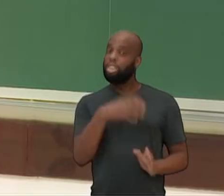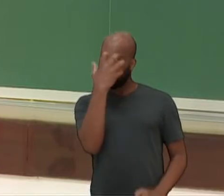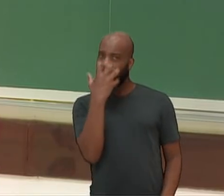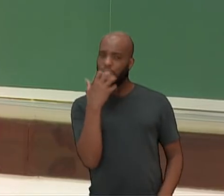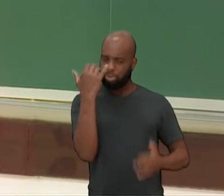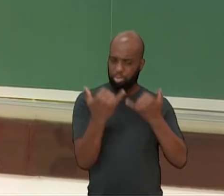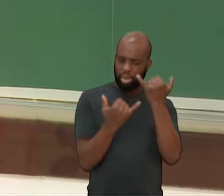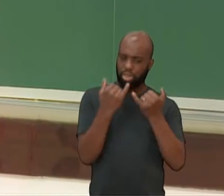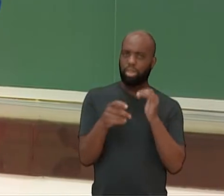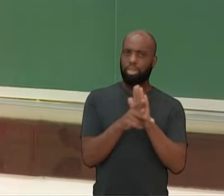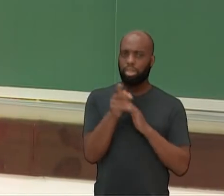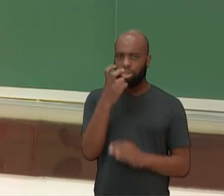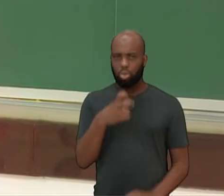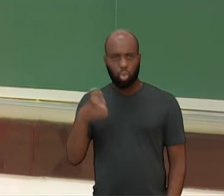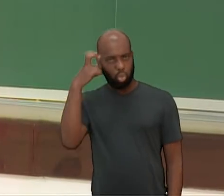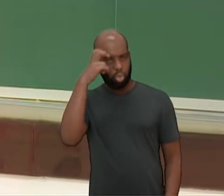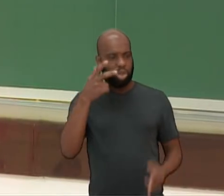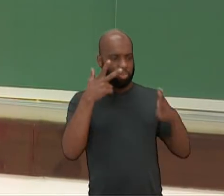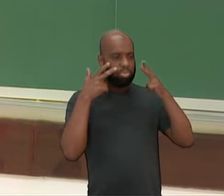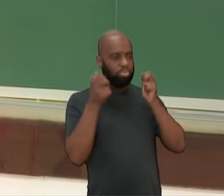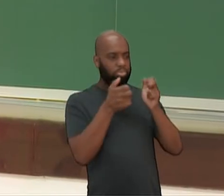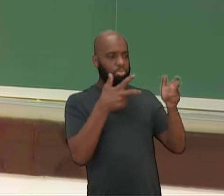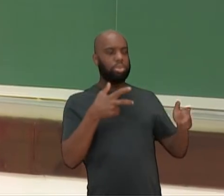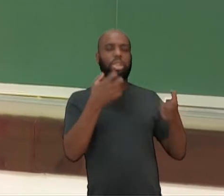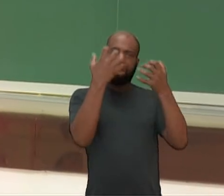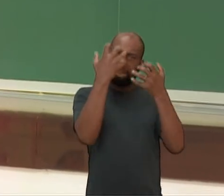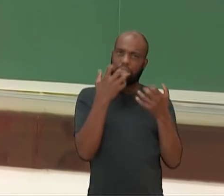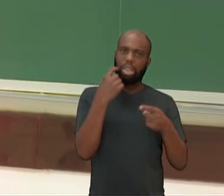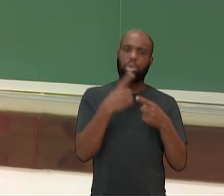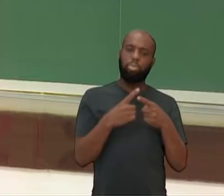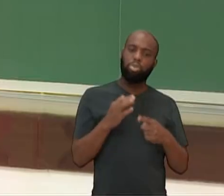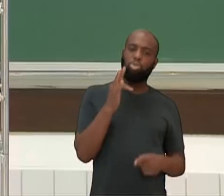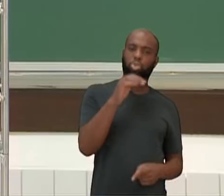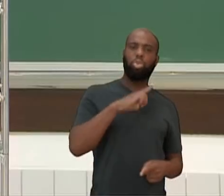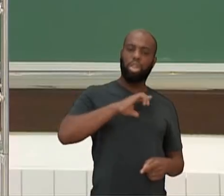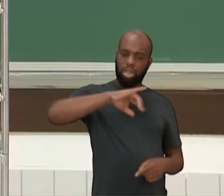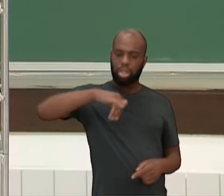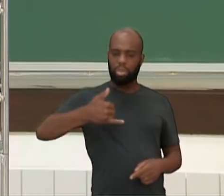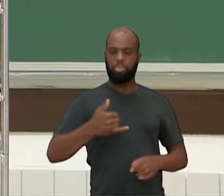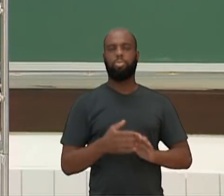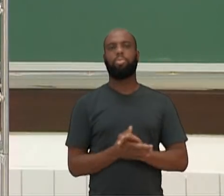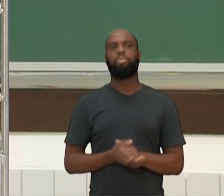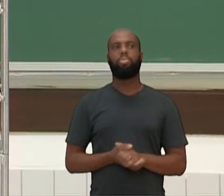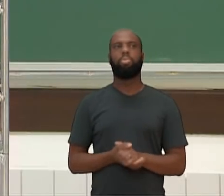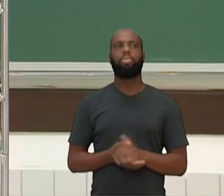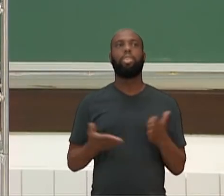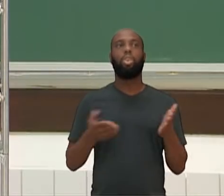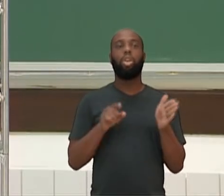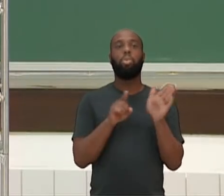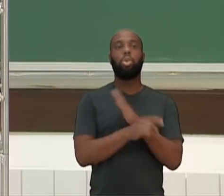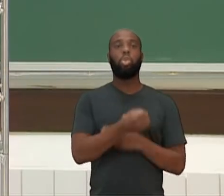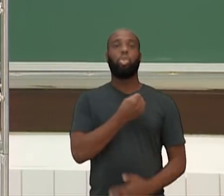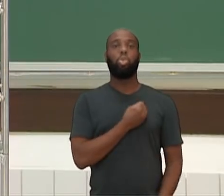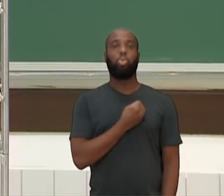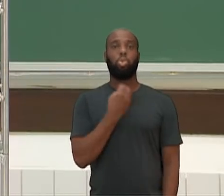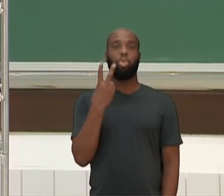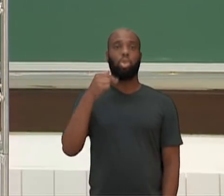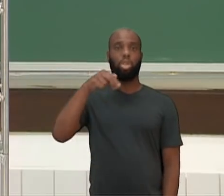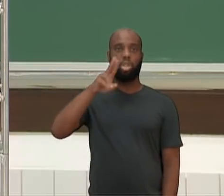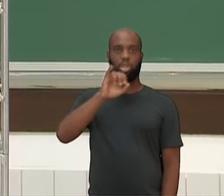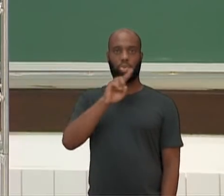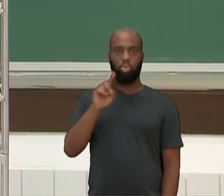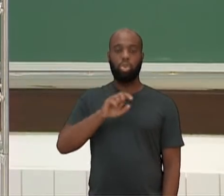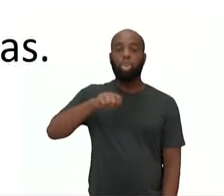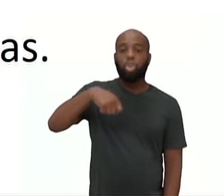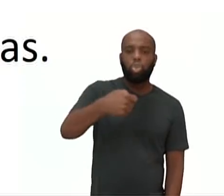seriedade para no futuro ter proveito das brincadeiras. O segundo quiz. Sobre os jogos